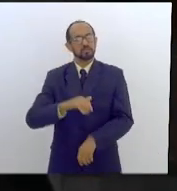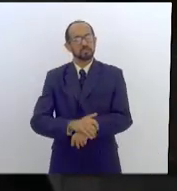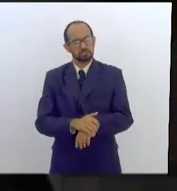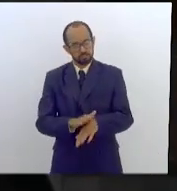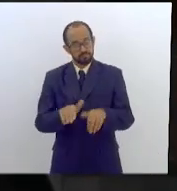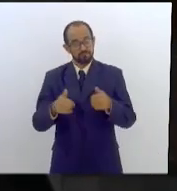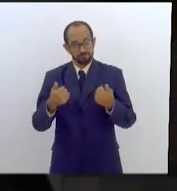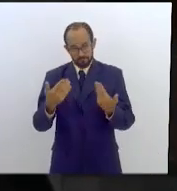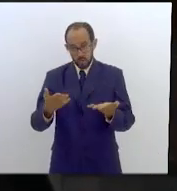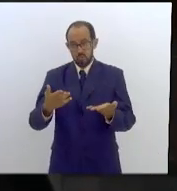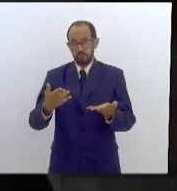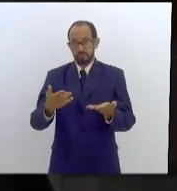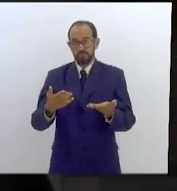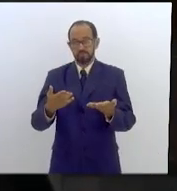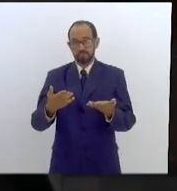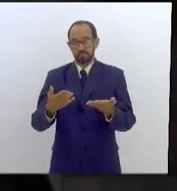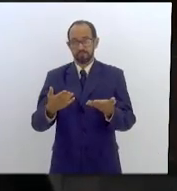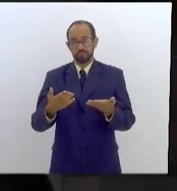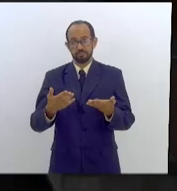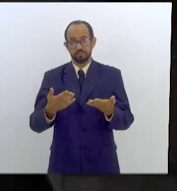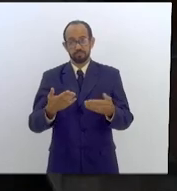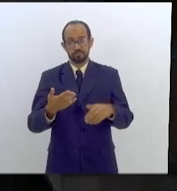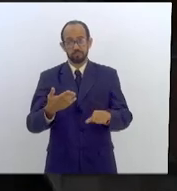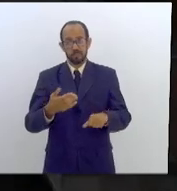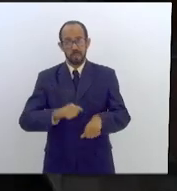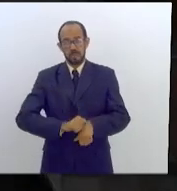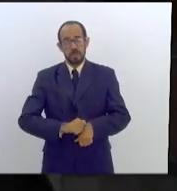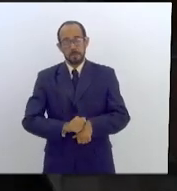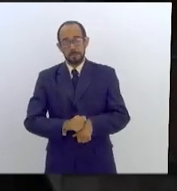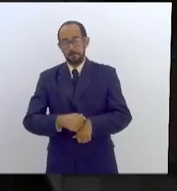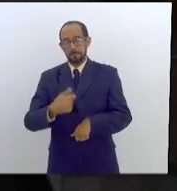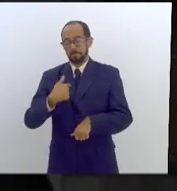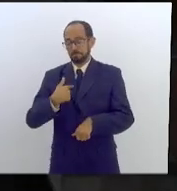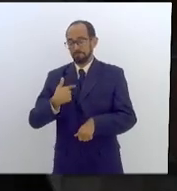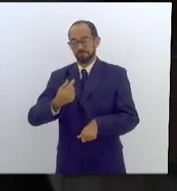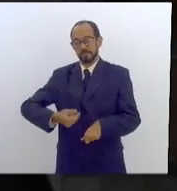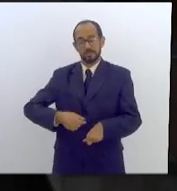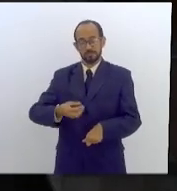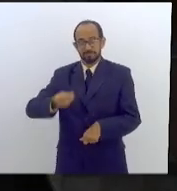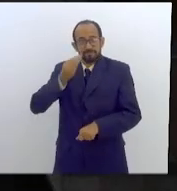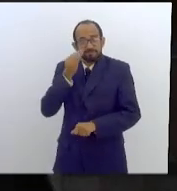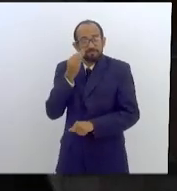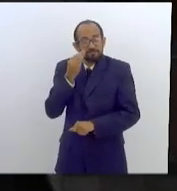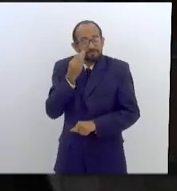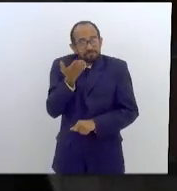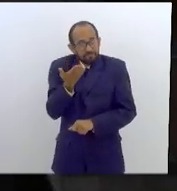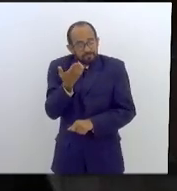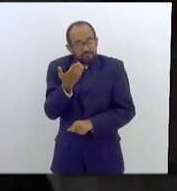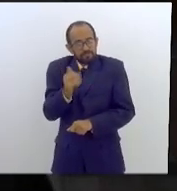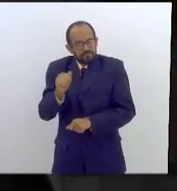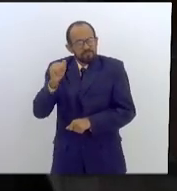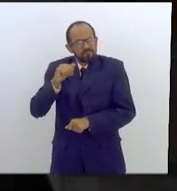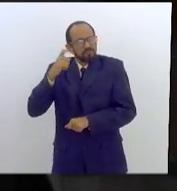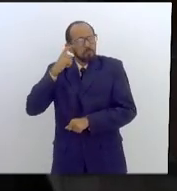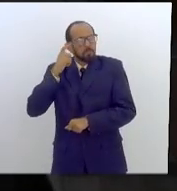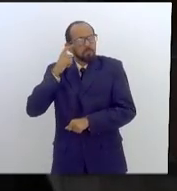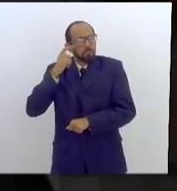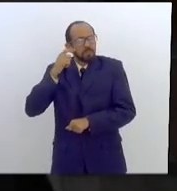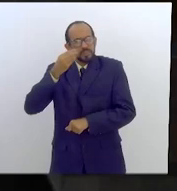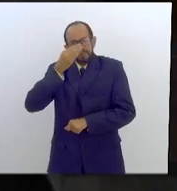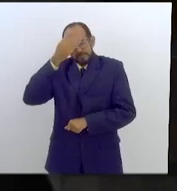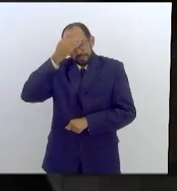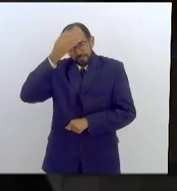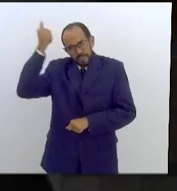então o seu presente por mais que eu queira me abstrair das eleições que